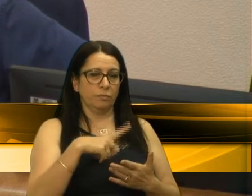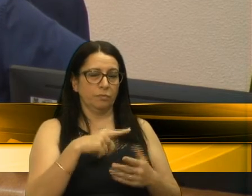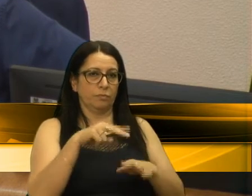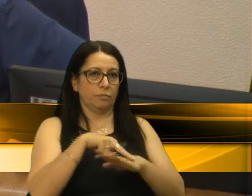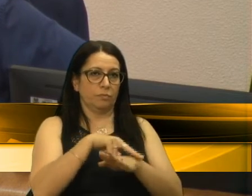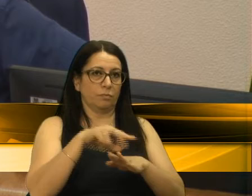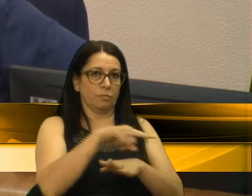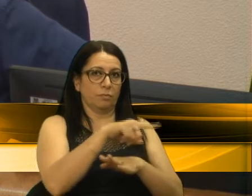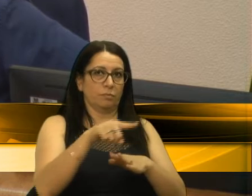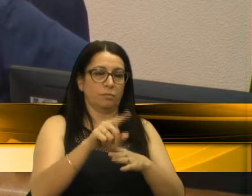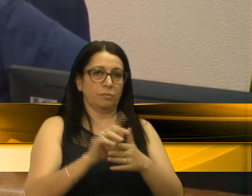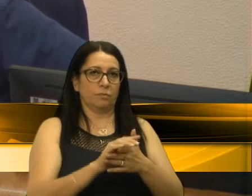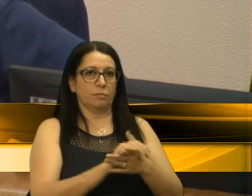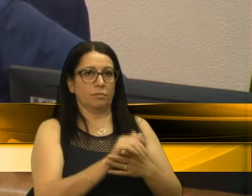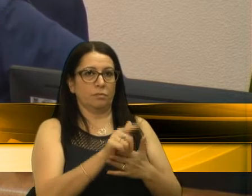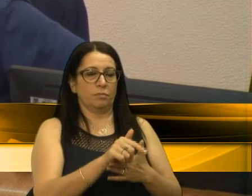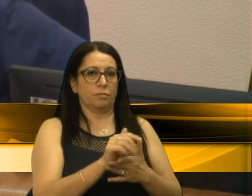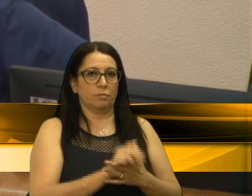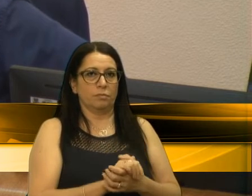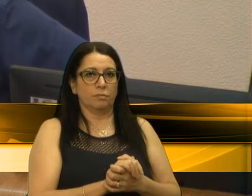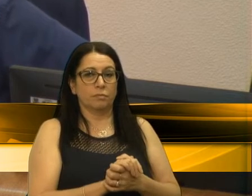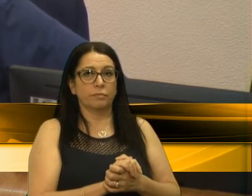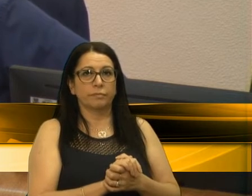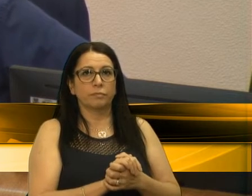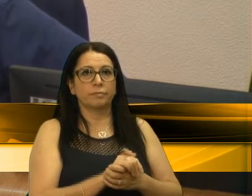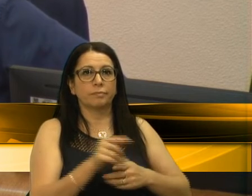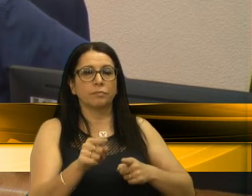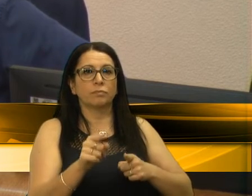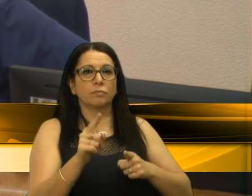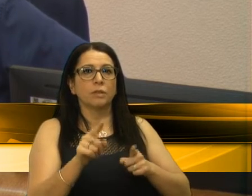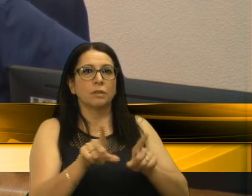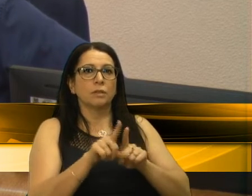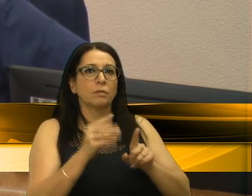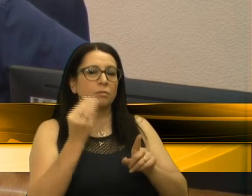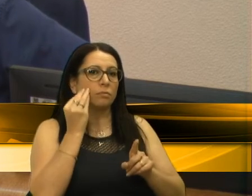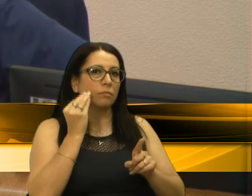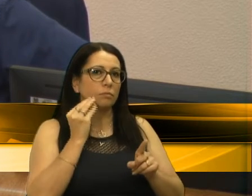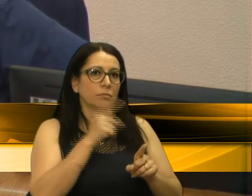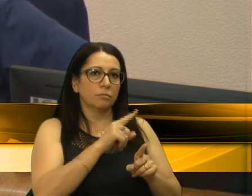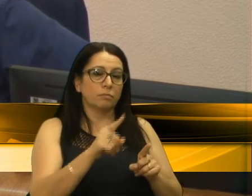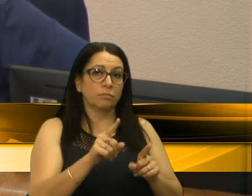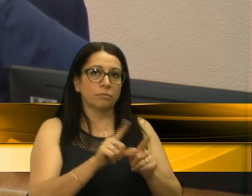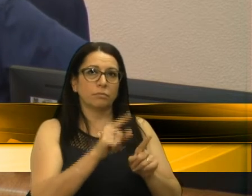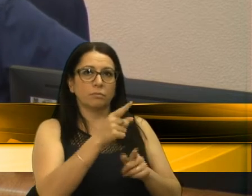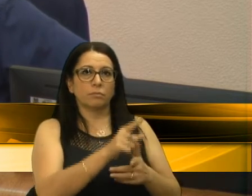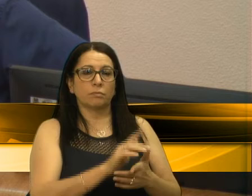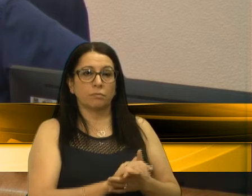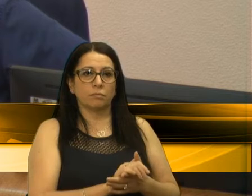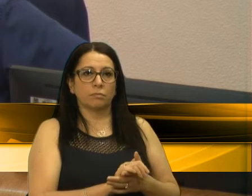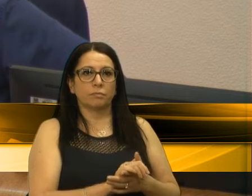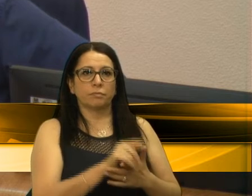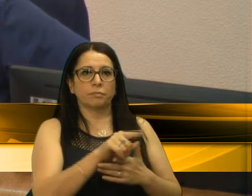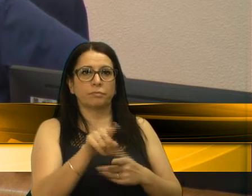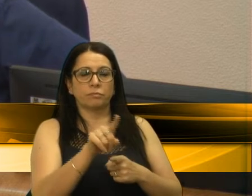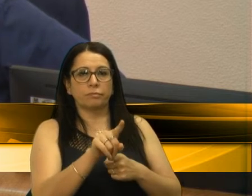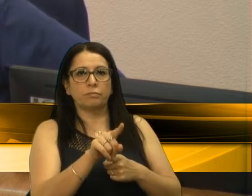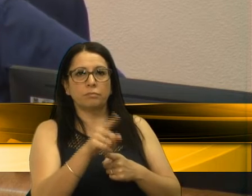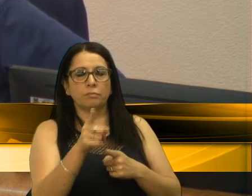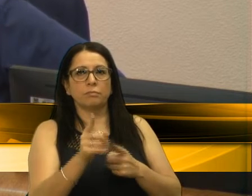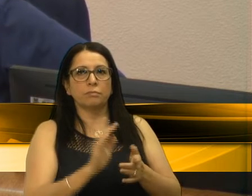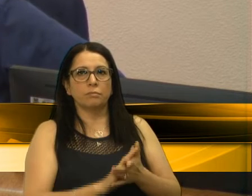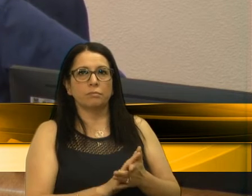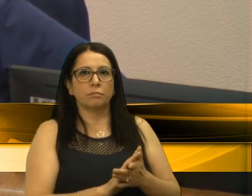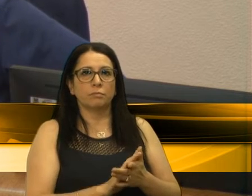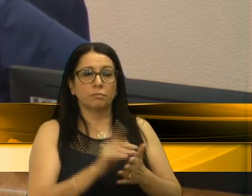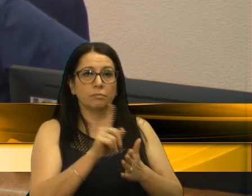processo posterior para a autorização do evento. Doutora Cássia Kuhn, no caso do evento Parada Livre, essa solicitação para a sua realização